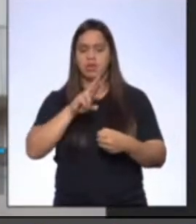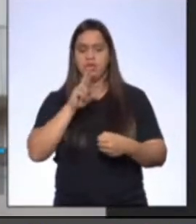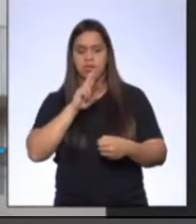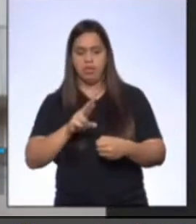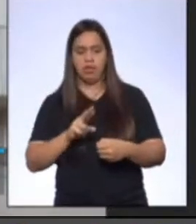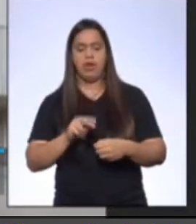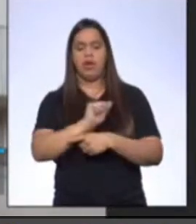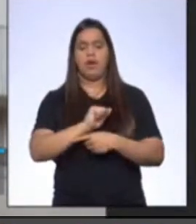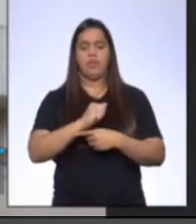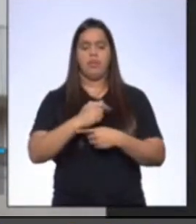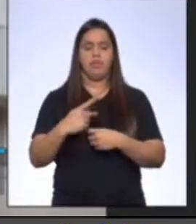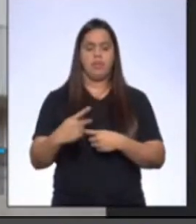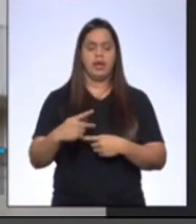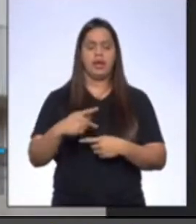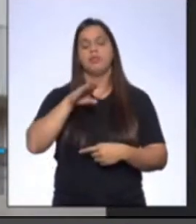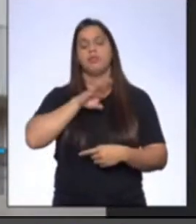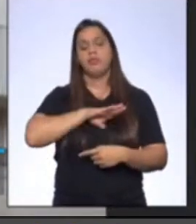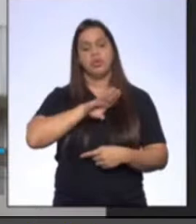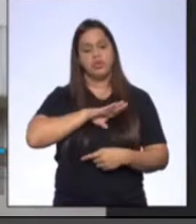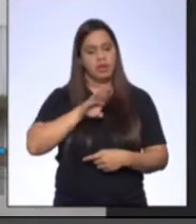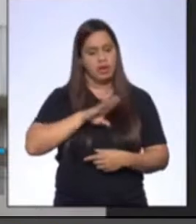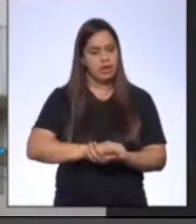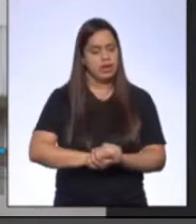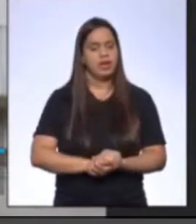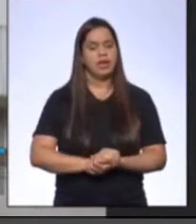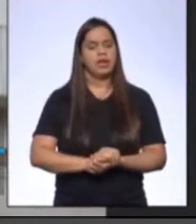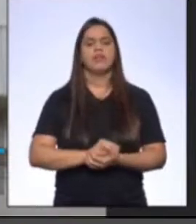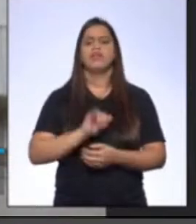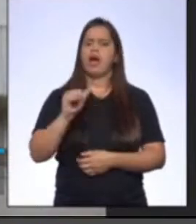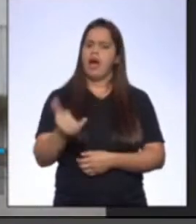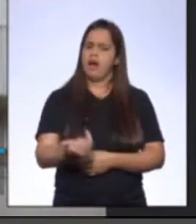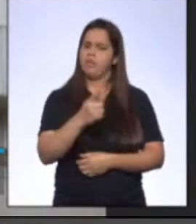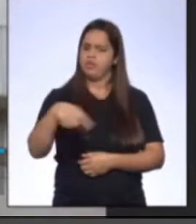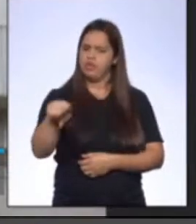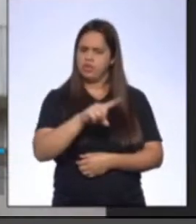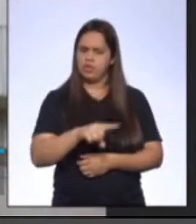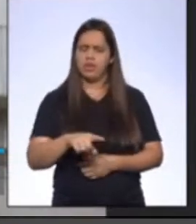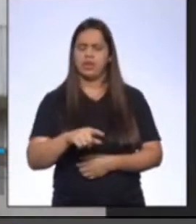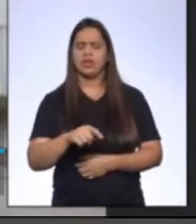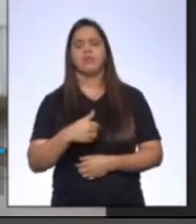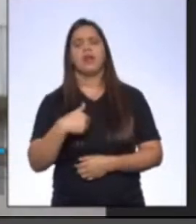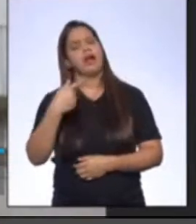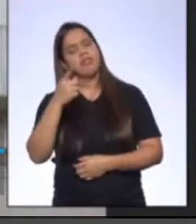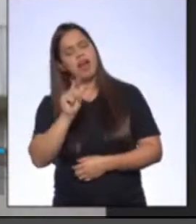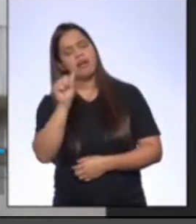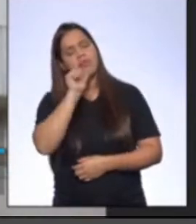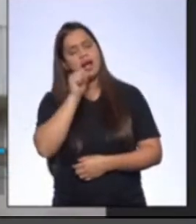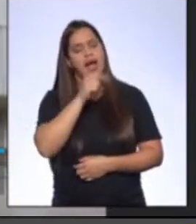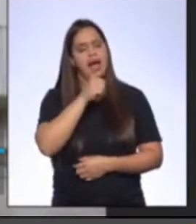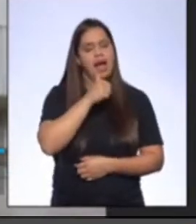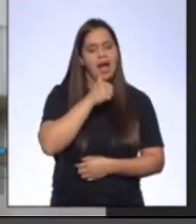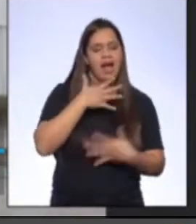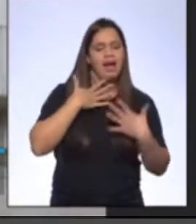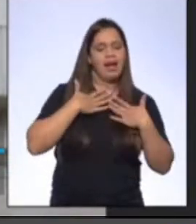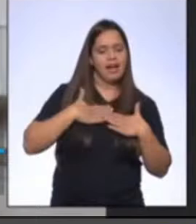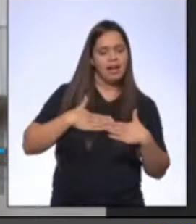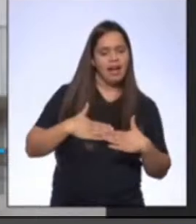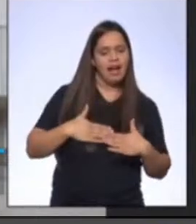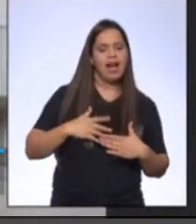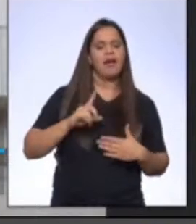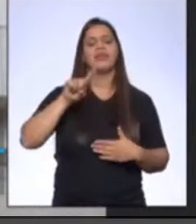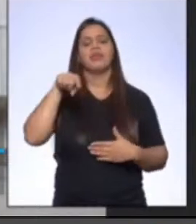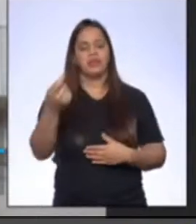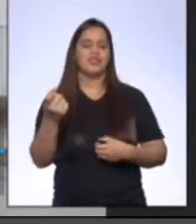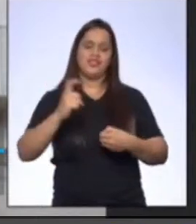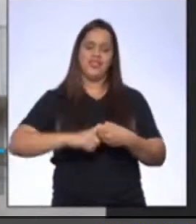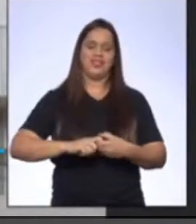do 7º ano de língua portuguesa. Aproveitem para tomar uma água, relaxem e já até um pouquinho a gente já